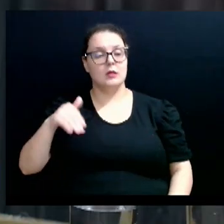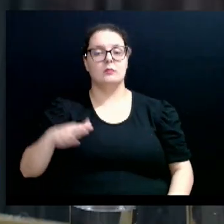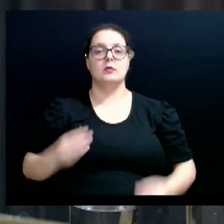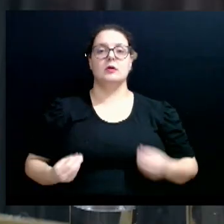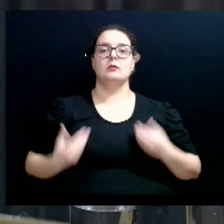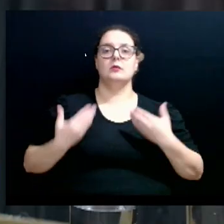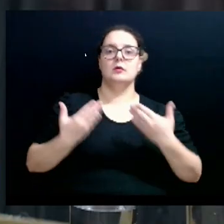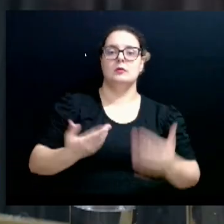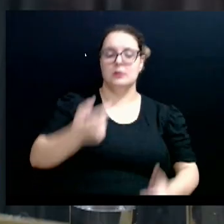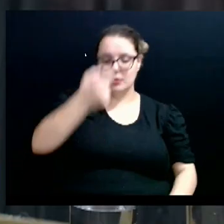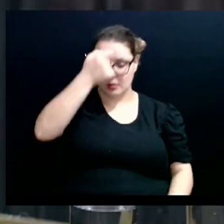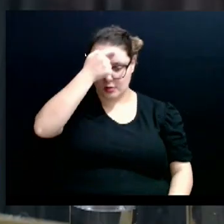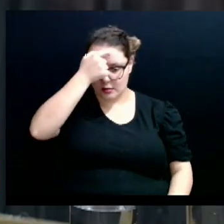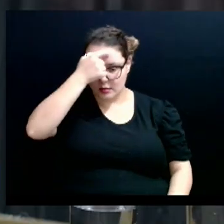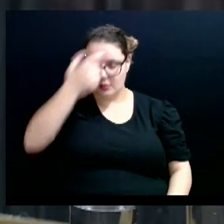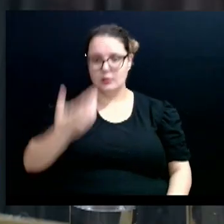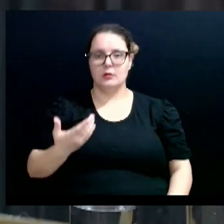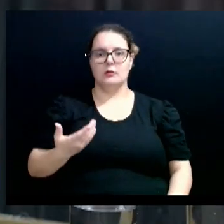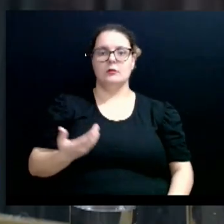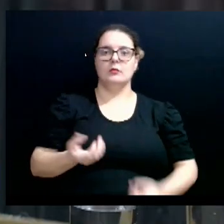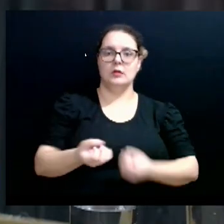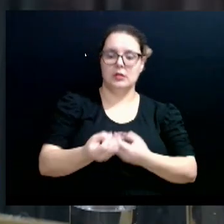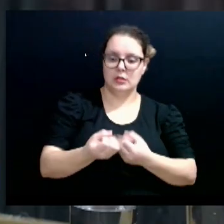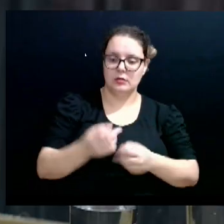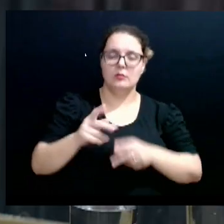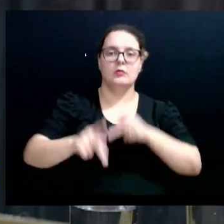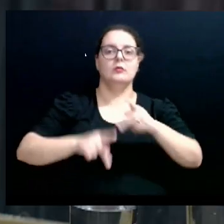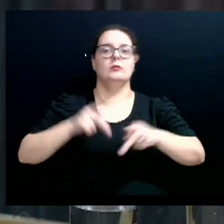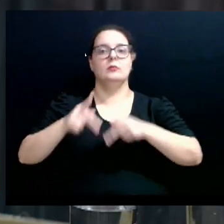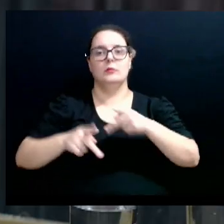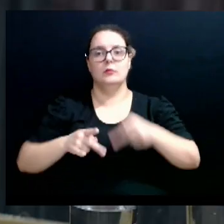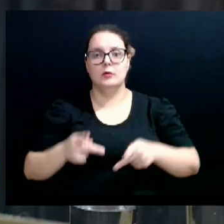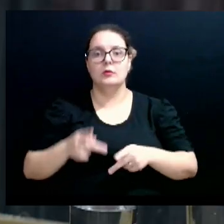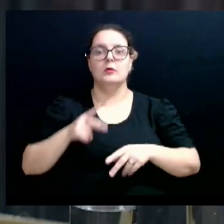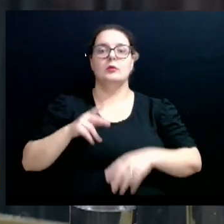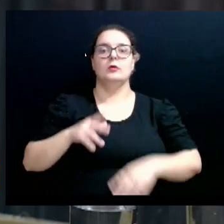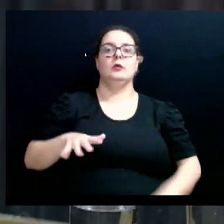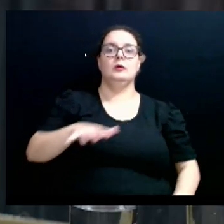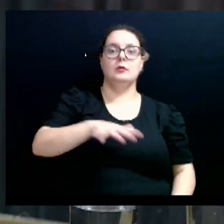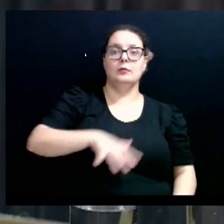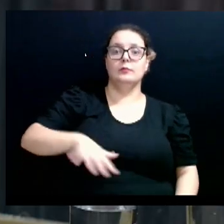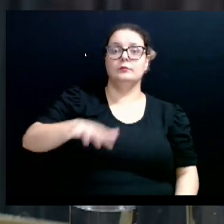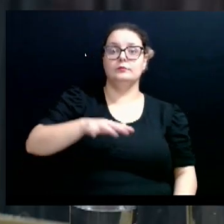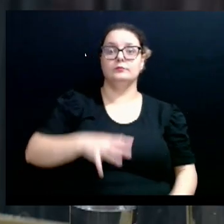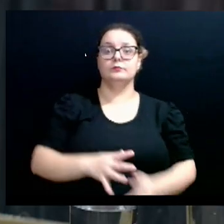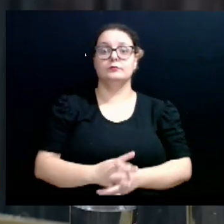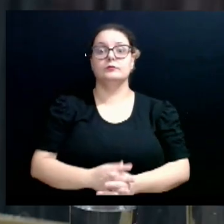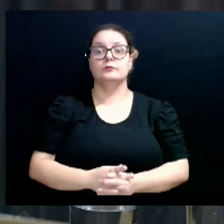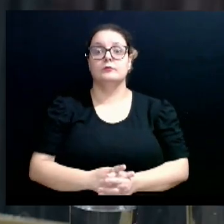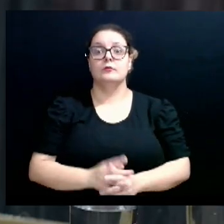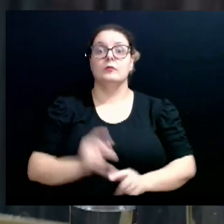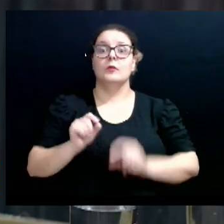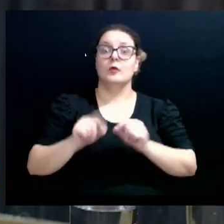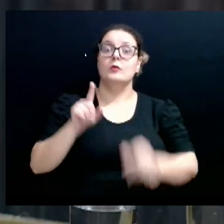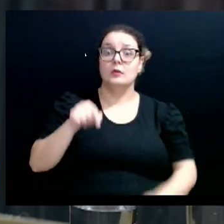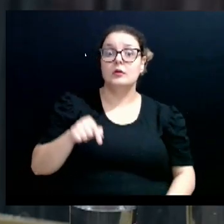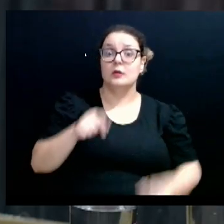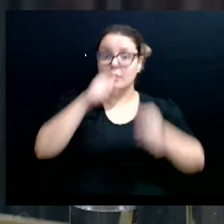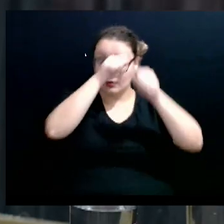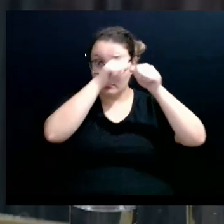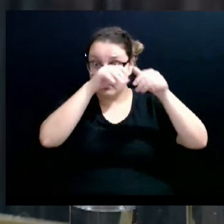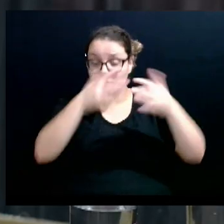consciência, né, informar a população, o público, do que é o autismo,